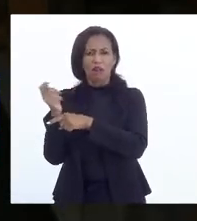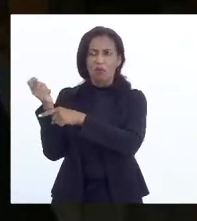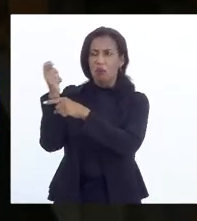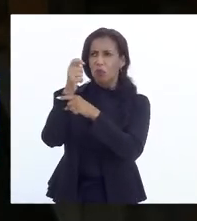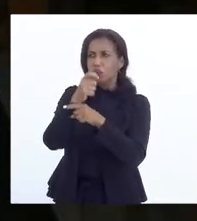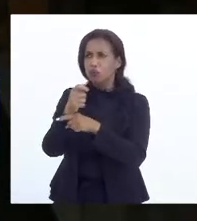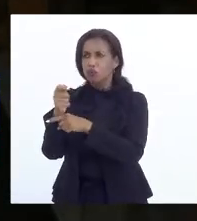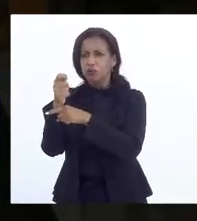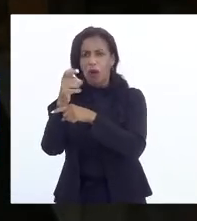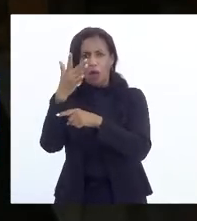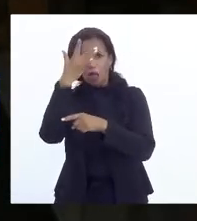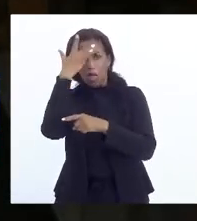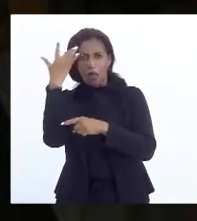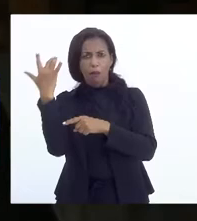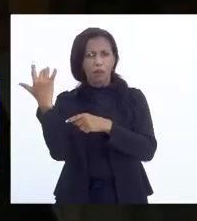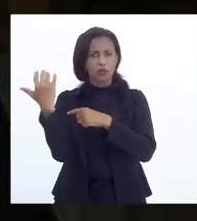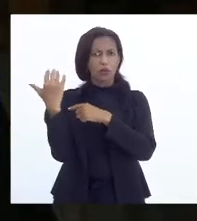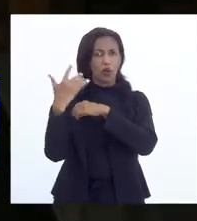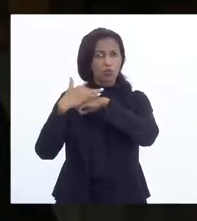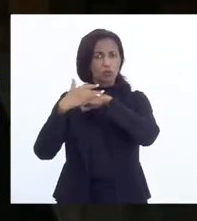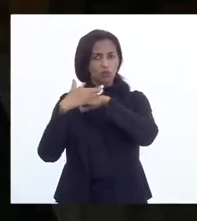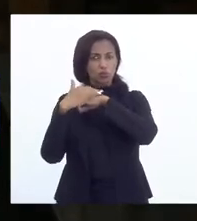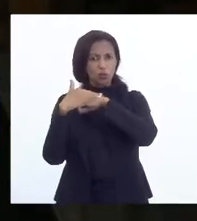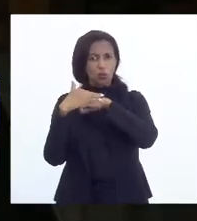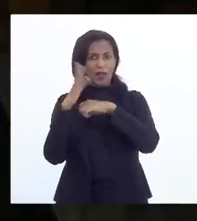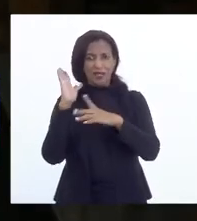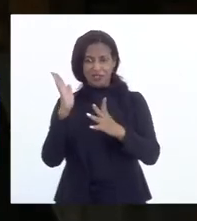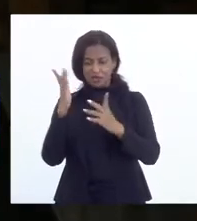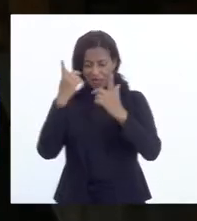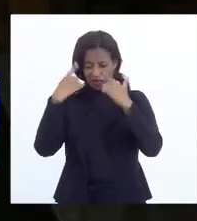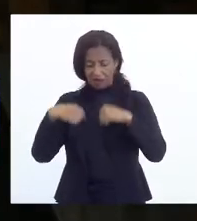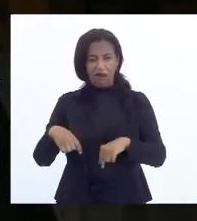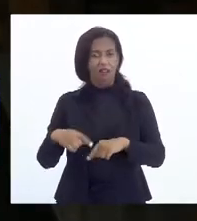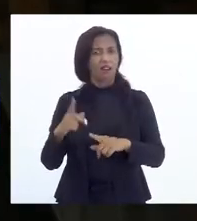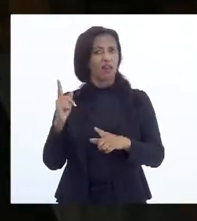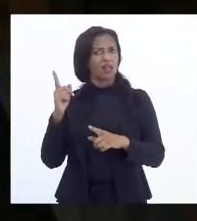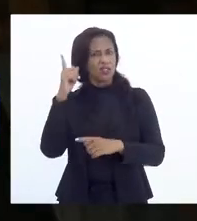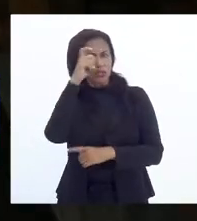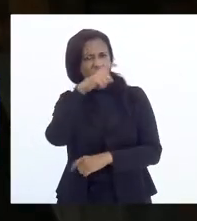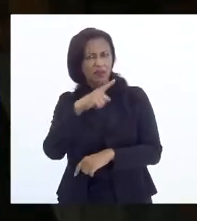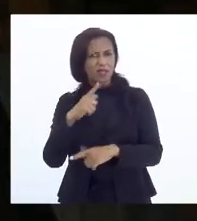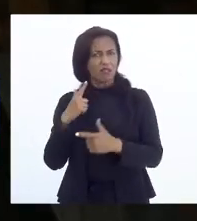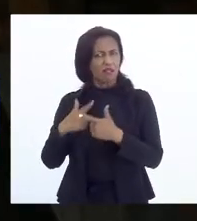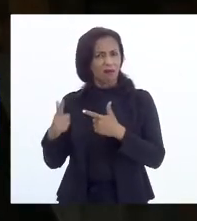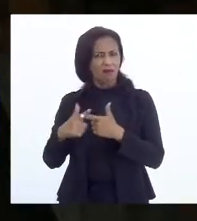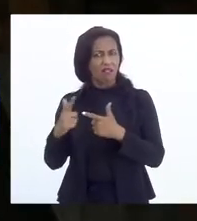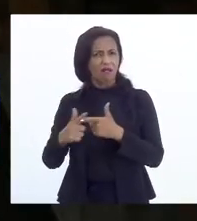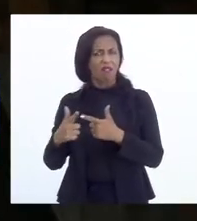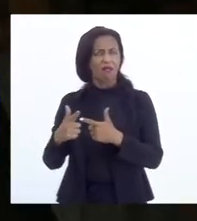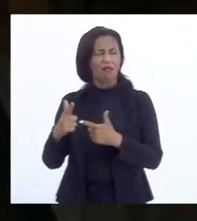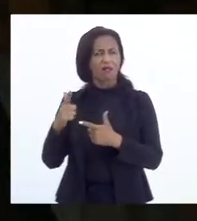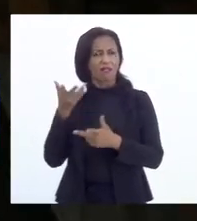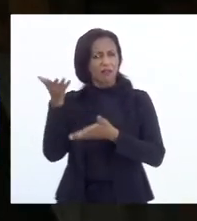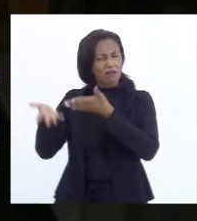filmando os pacientes que não só se encontram num momento de fragilidade e por isso estão passando por uma internação,